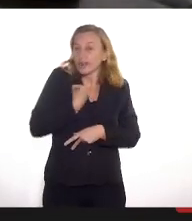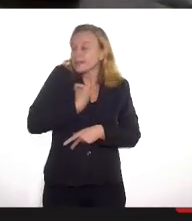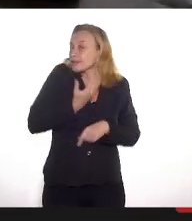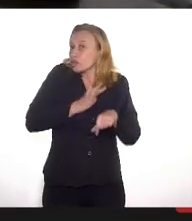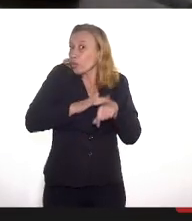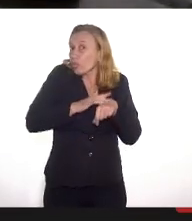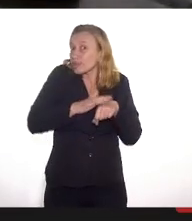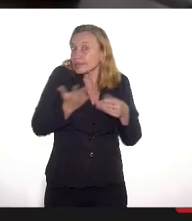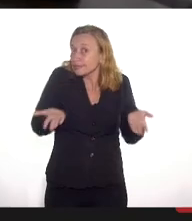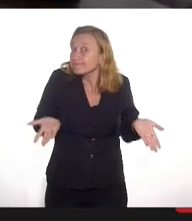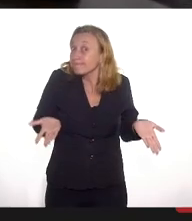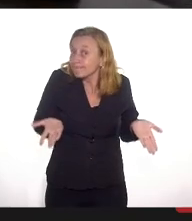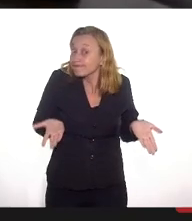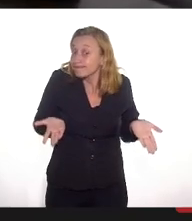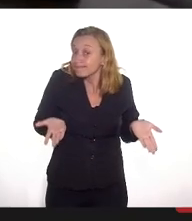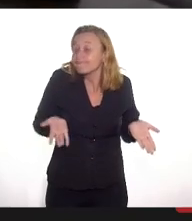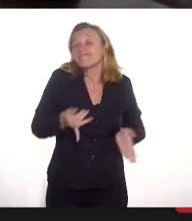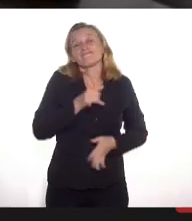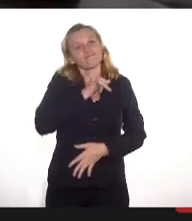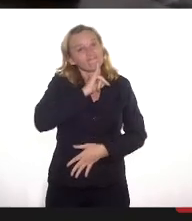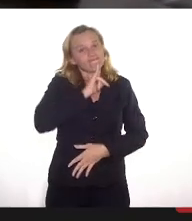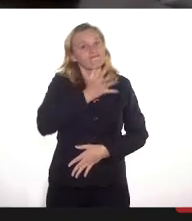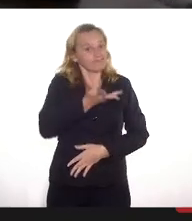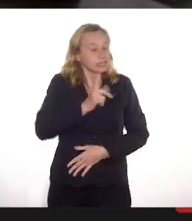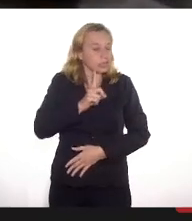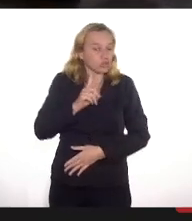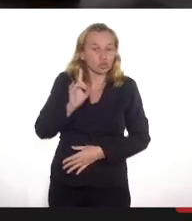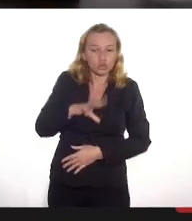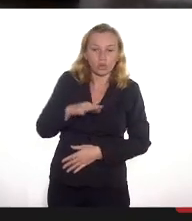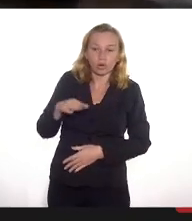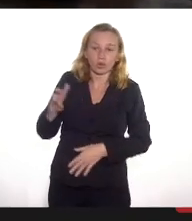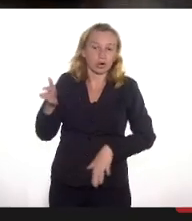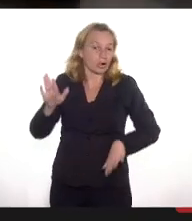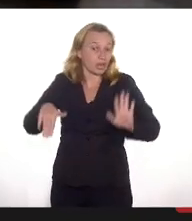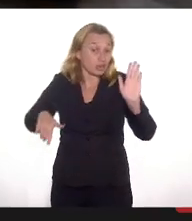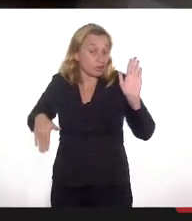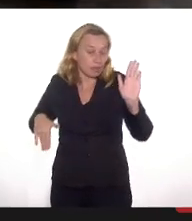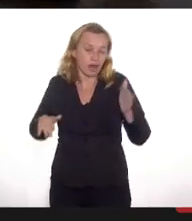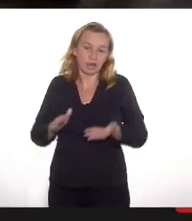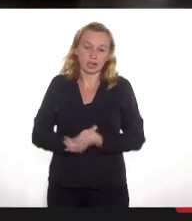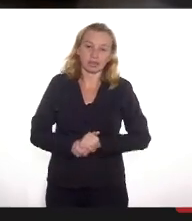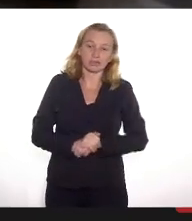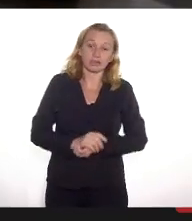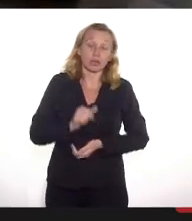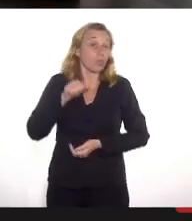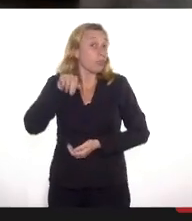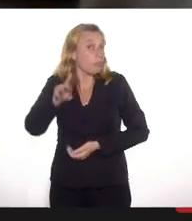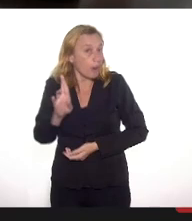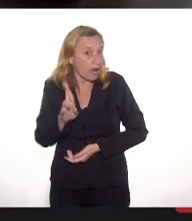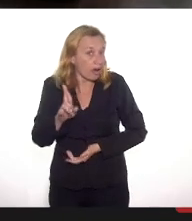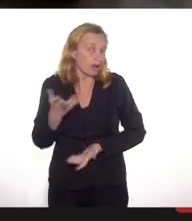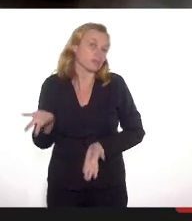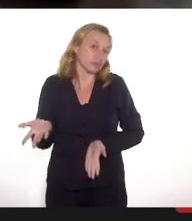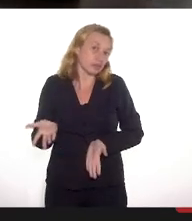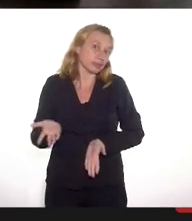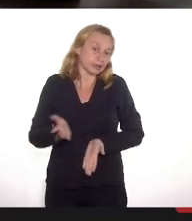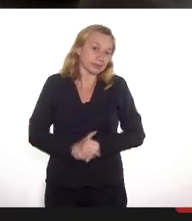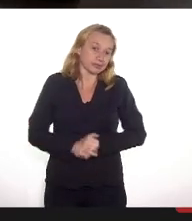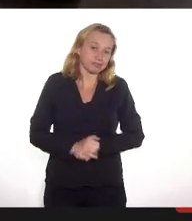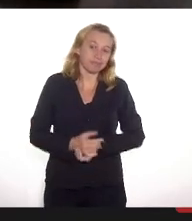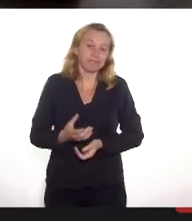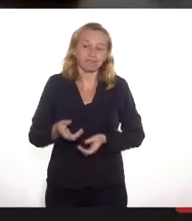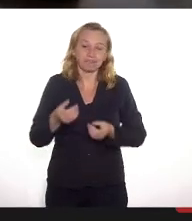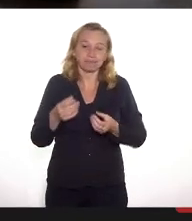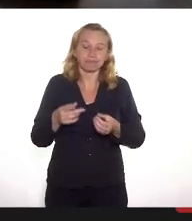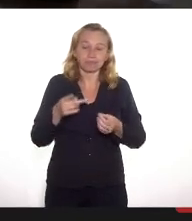faz praticada votada infelizmente não só atrai os bairros que colocar de ninguém vai para um bar tá usando máscara se você